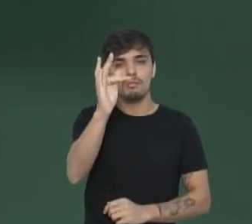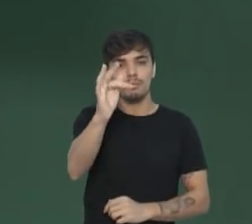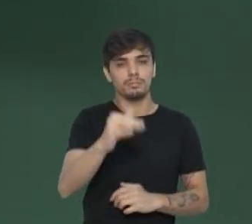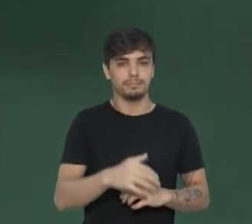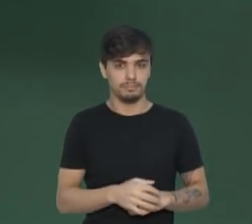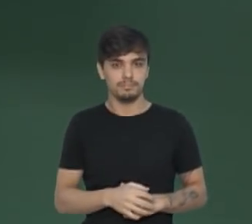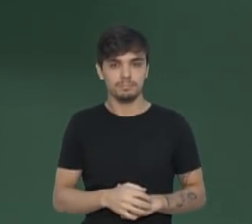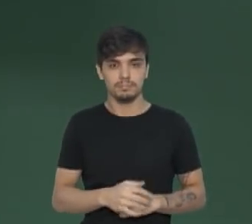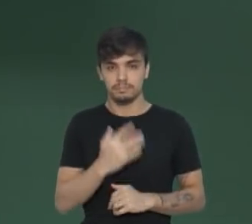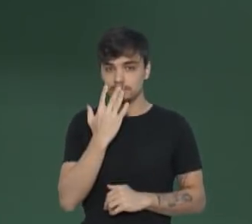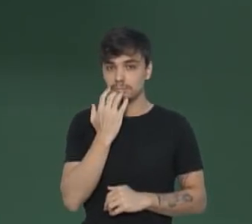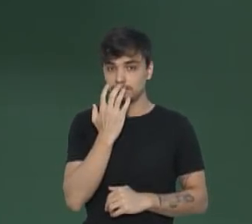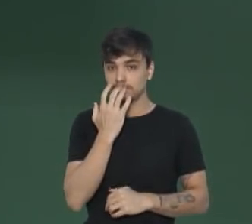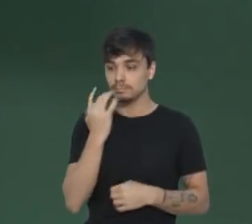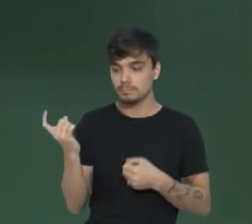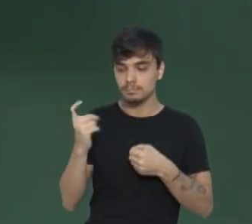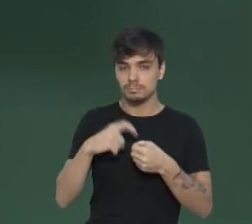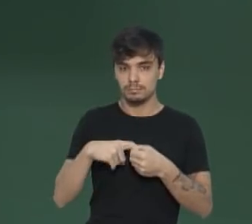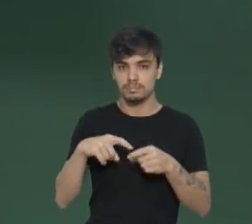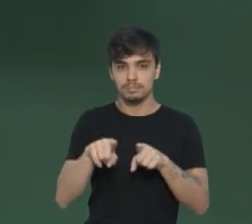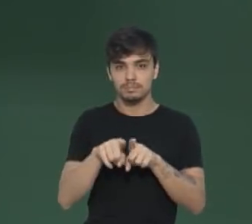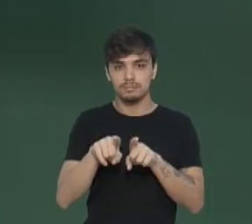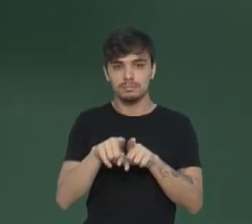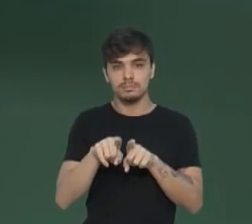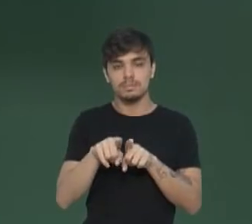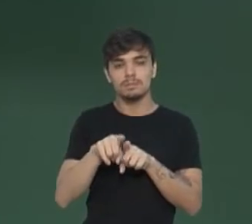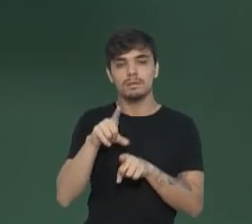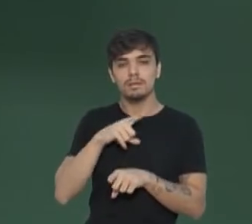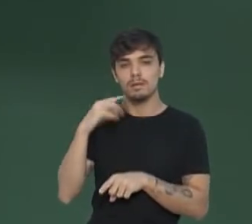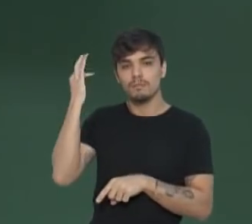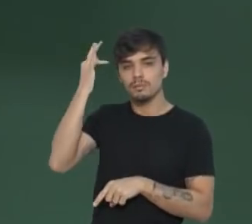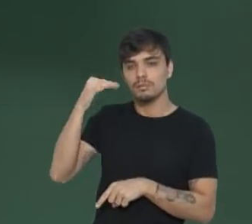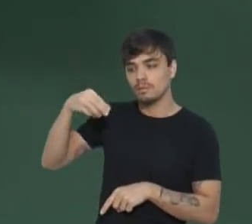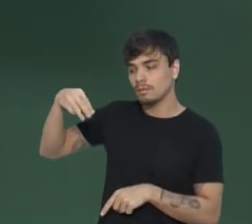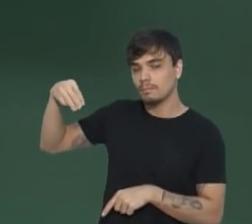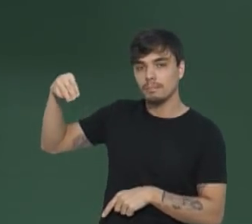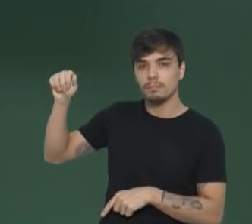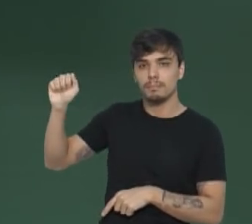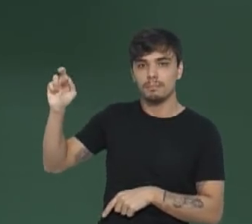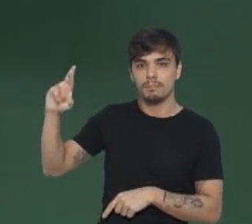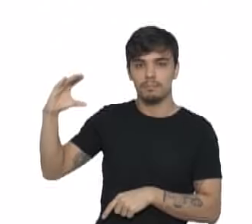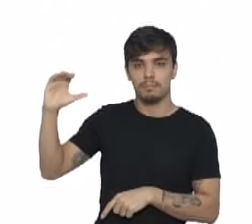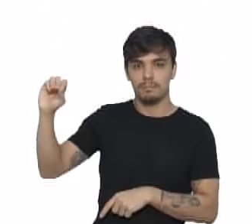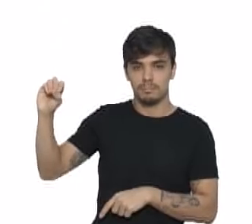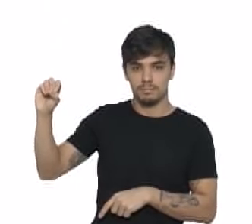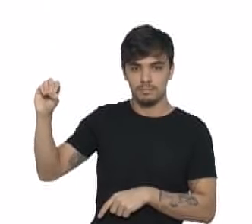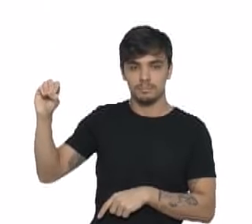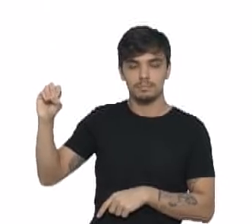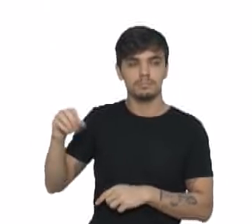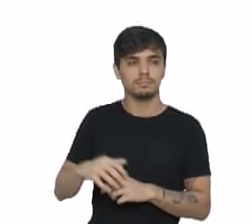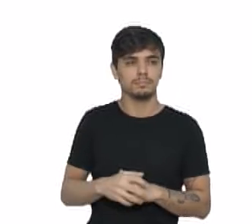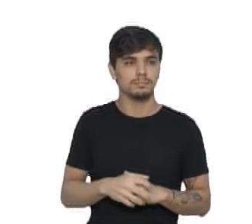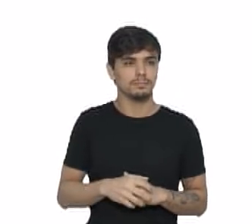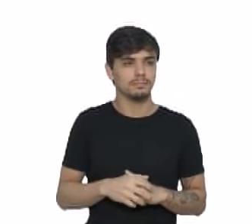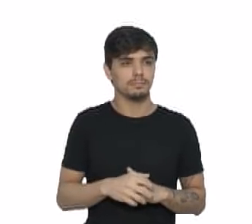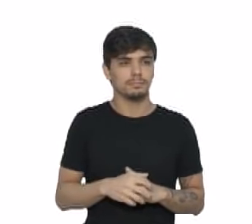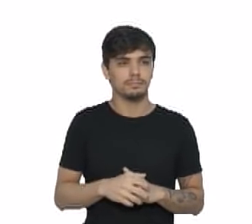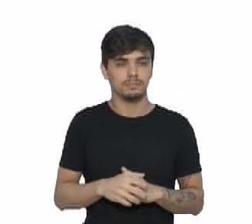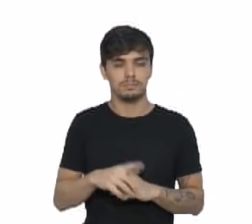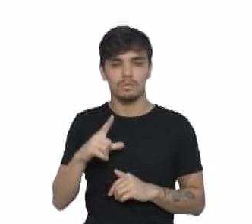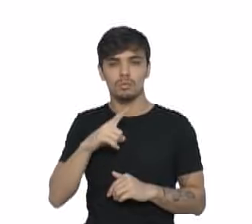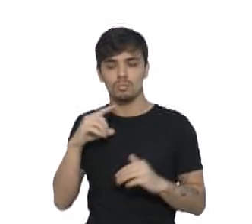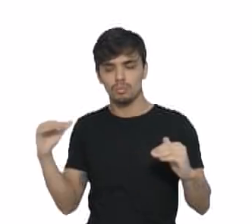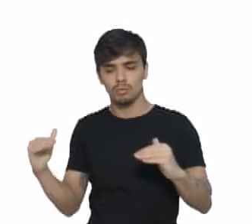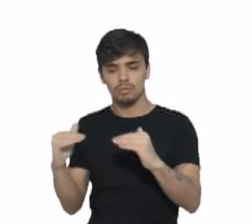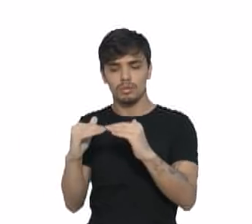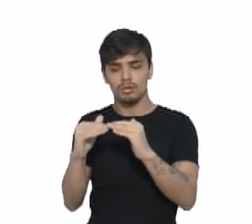pelo Nietzsche. Né? Nós vimos a filosofia do Marco Aurélio, o imperador Marco Aurélio, né, que dizia lá: tudo que está de acordo contigo